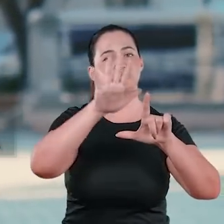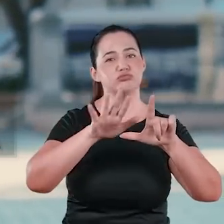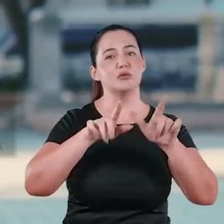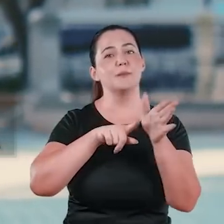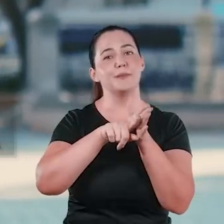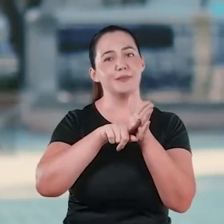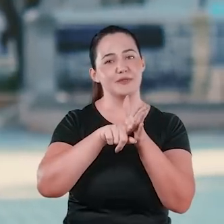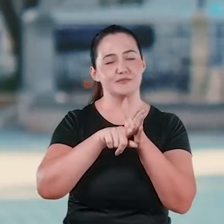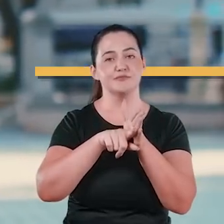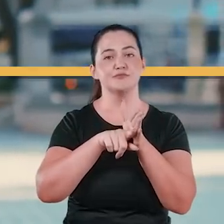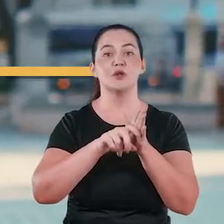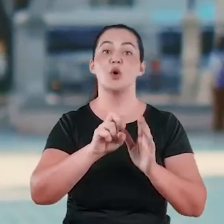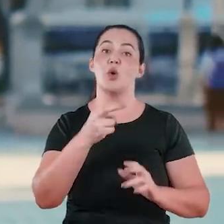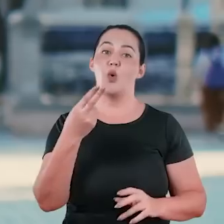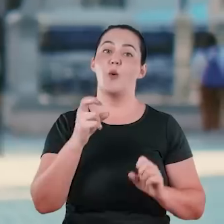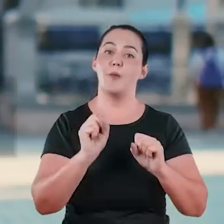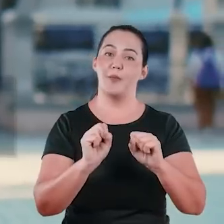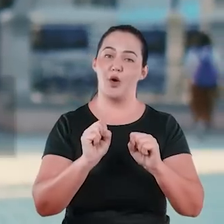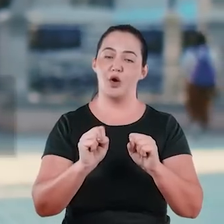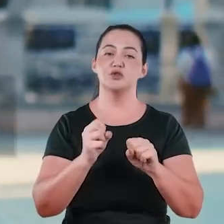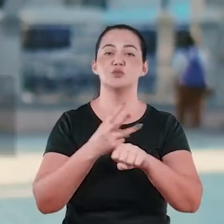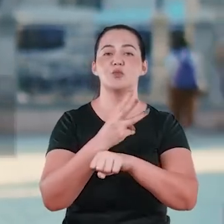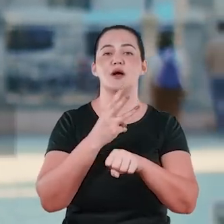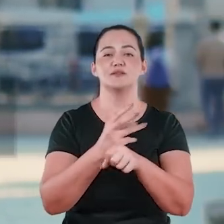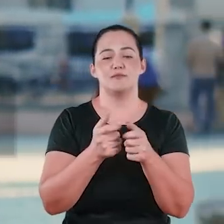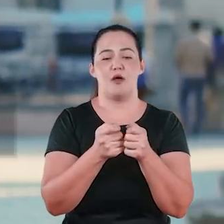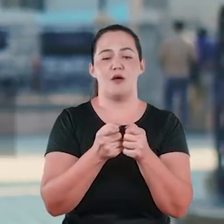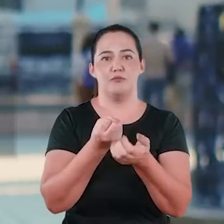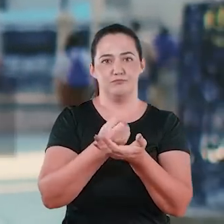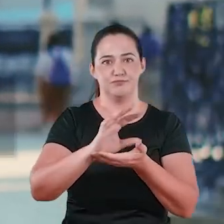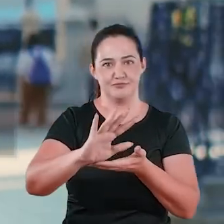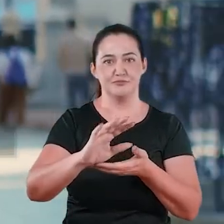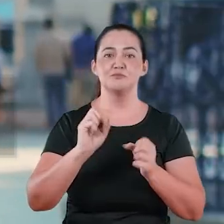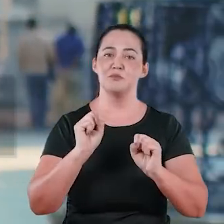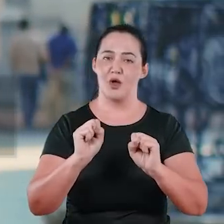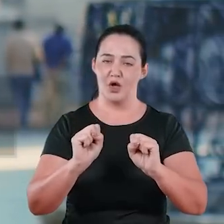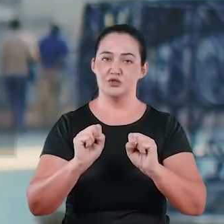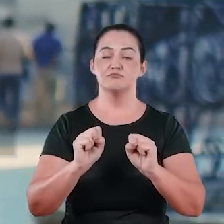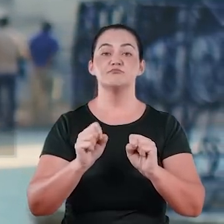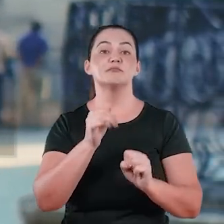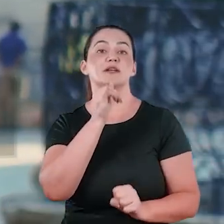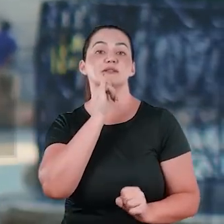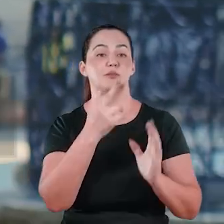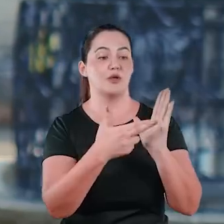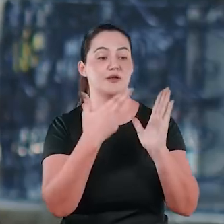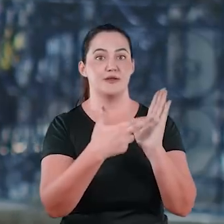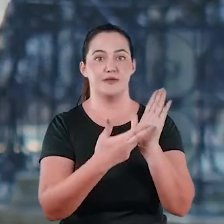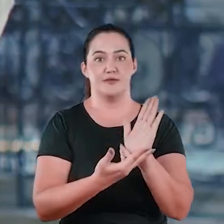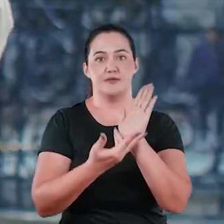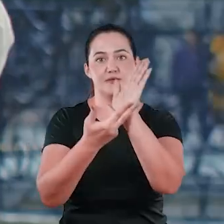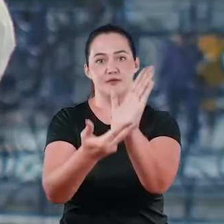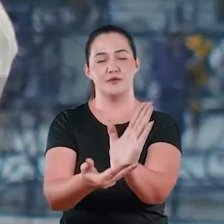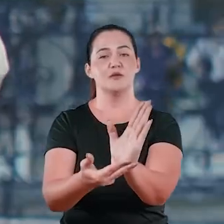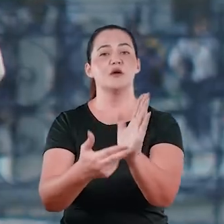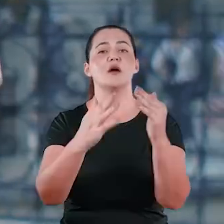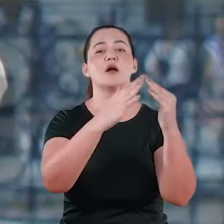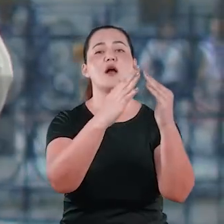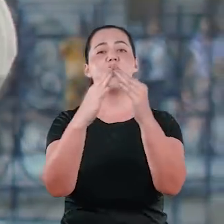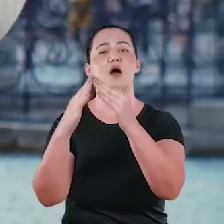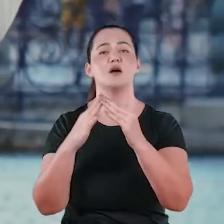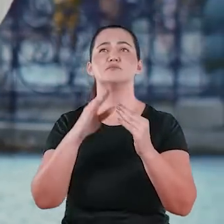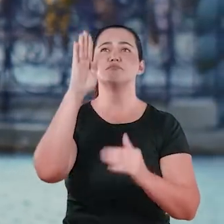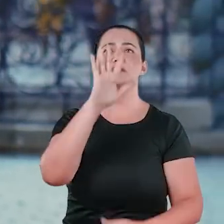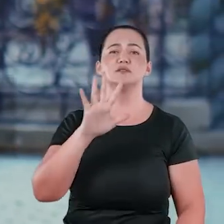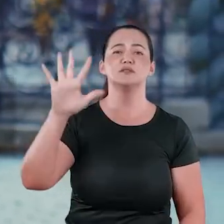novotempo.com/escola bíblica ou deixar uma mensagem no WhatsApp que aparece aí na sua tela. Esse exemplar chegará em sua casa em qualquer lugar do